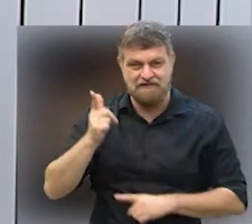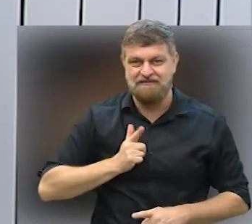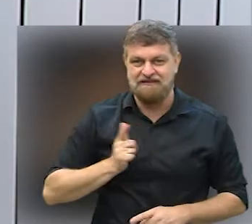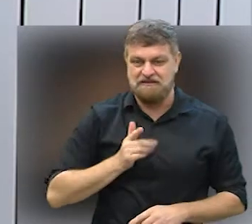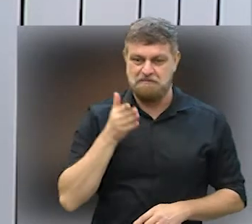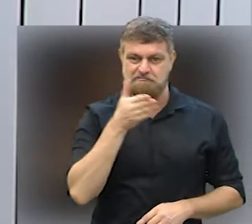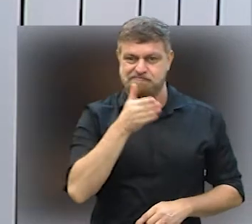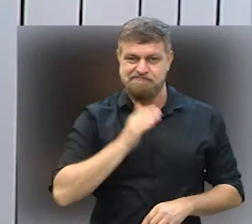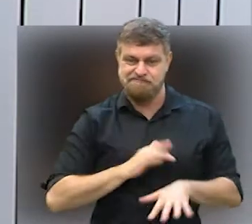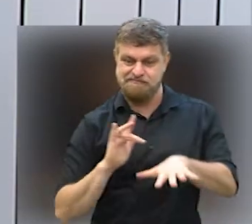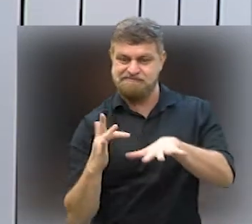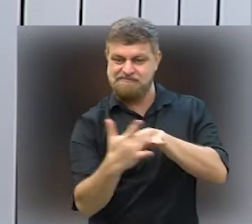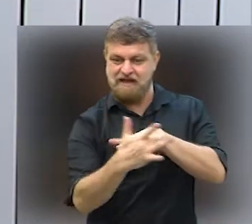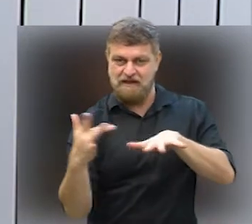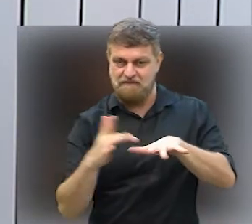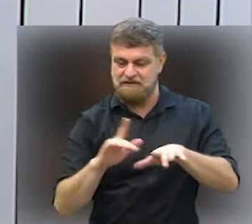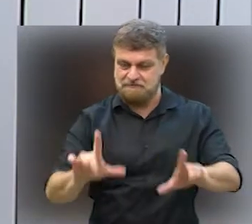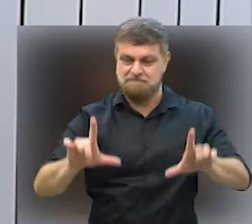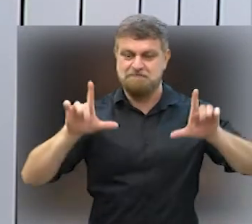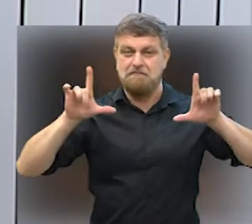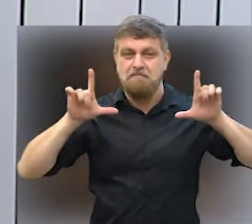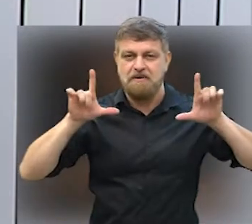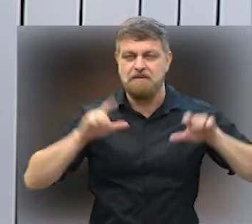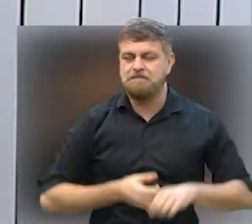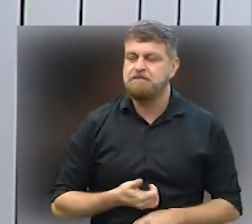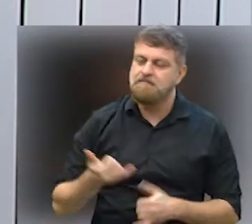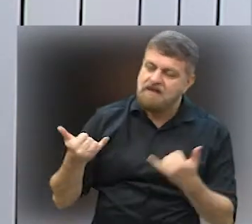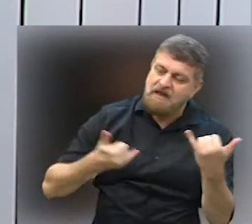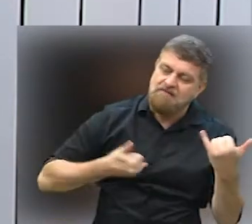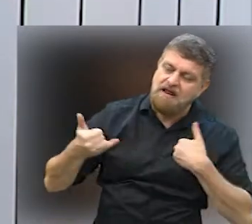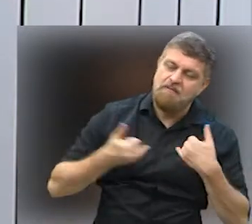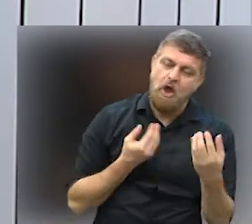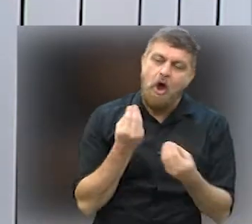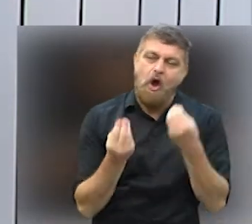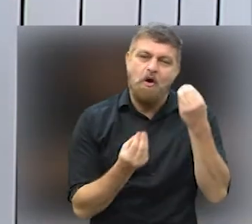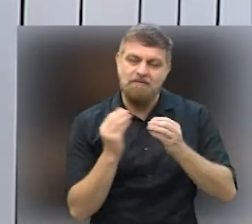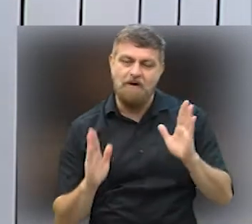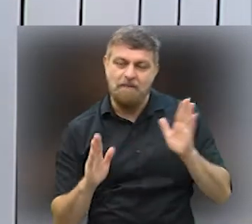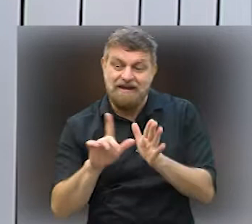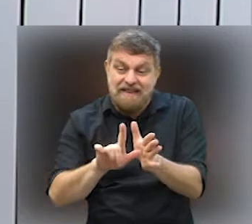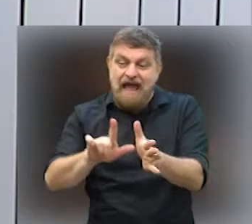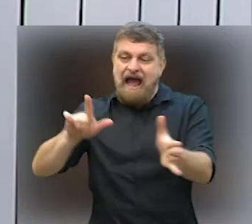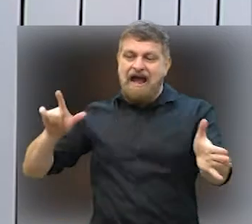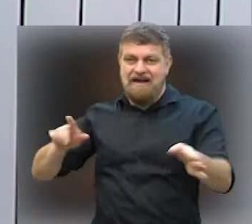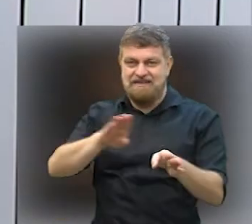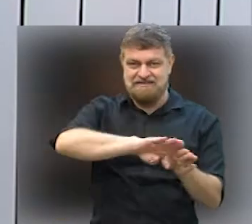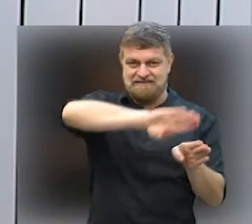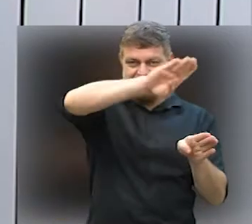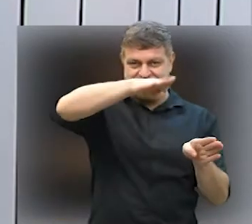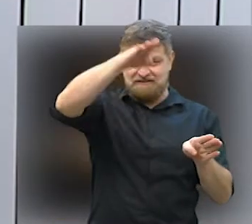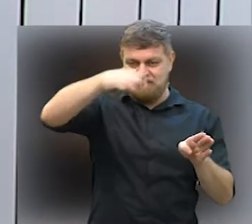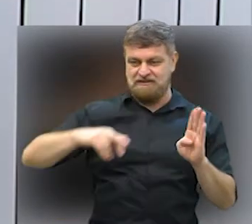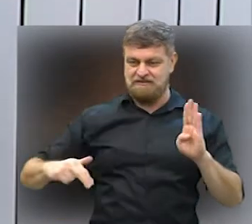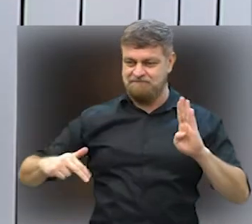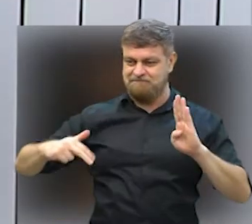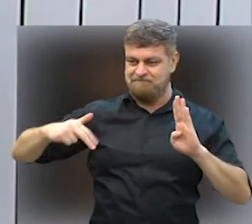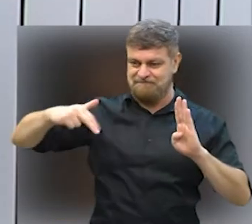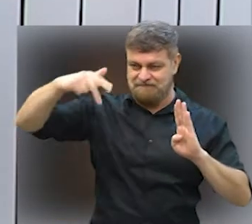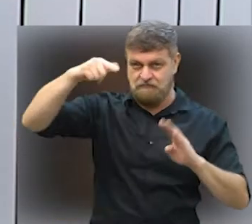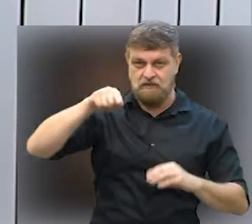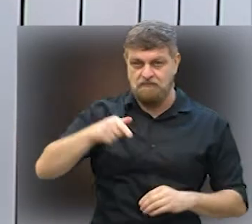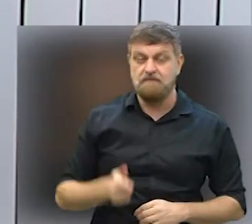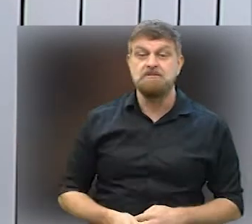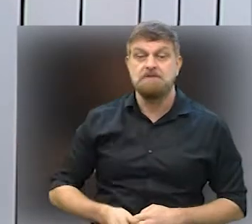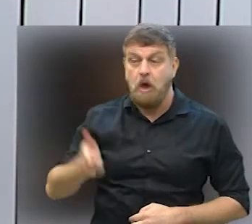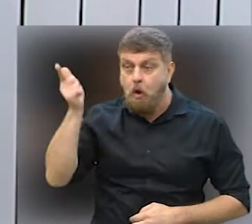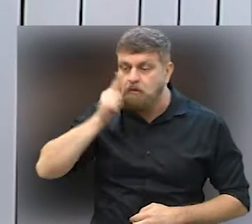em praticamente todas as mídias, né? Mas conta para mim como é que foi este período pré-Monte Everest. Você continuou